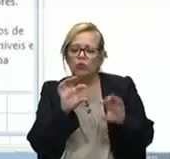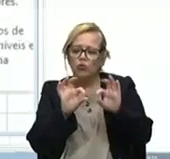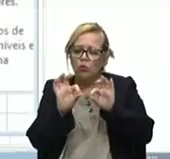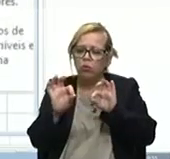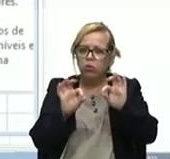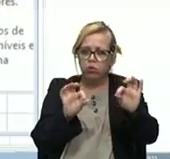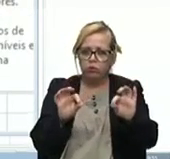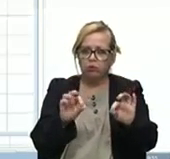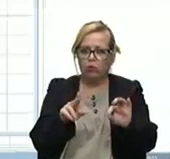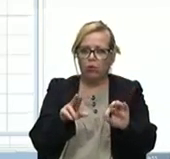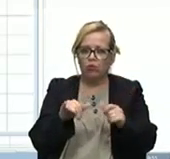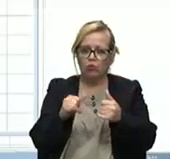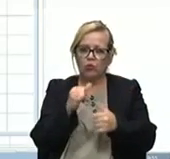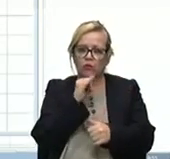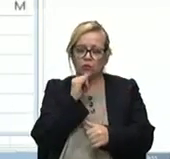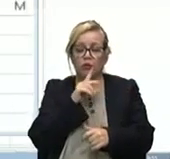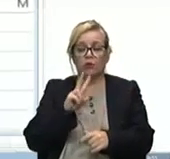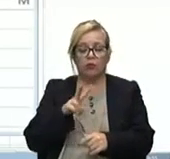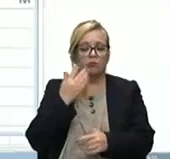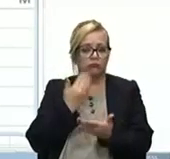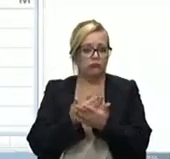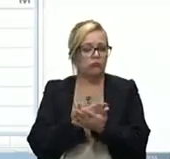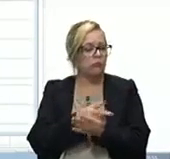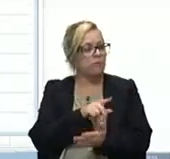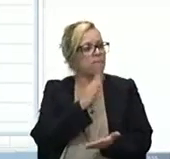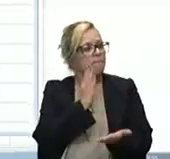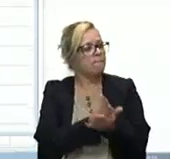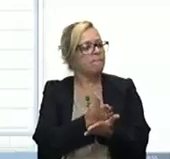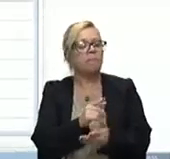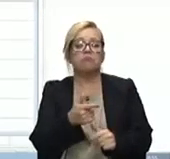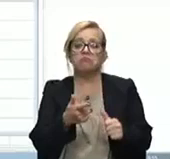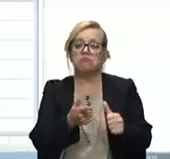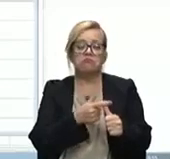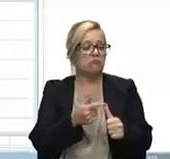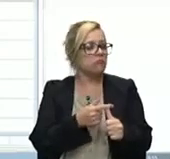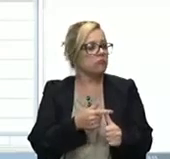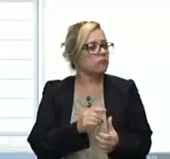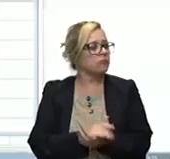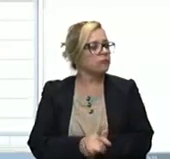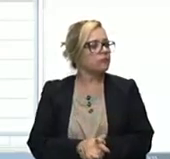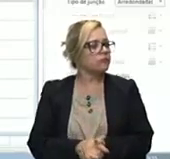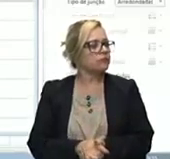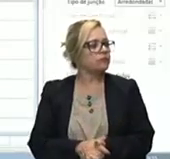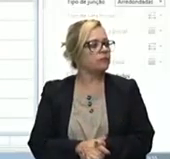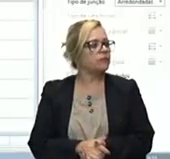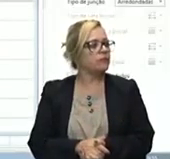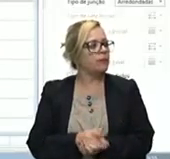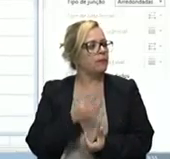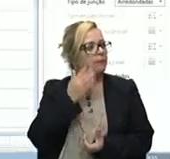plano cartesiano. Clico nessa opção. A primeira, veja que são só os pontos,